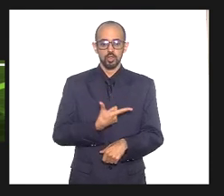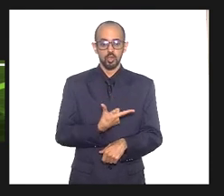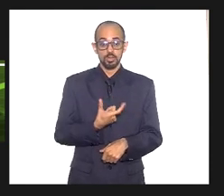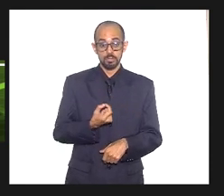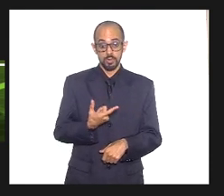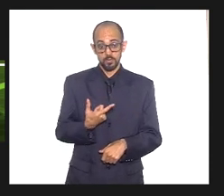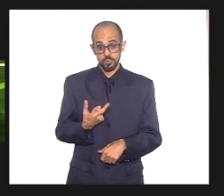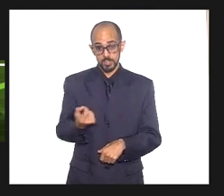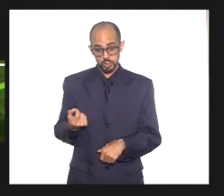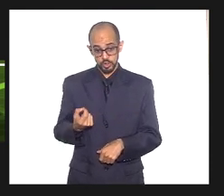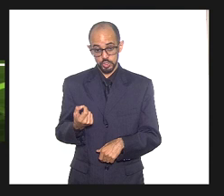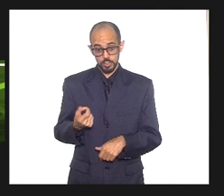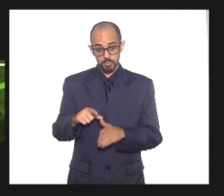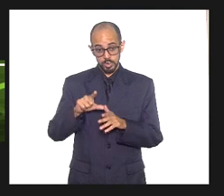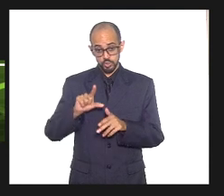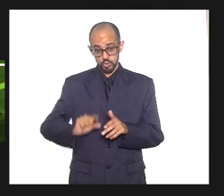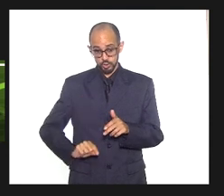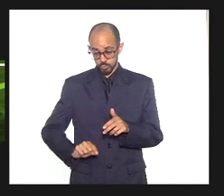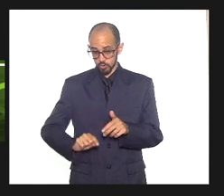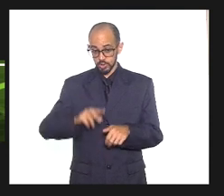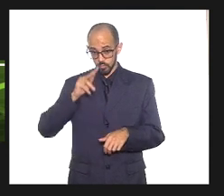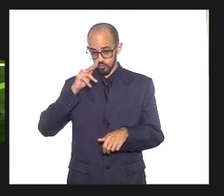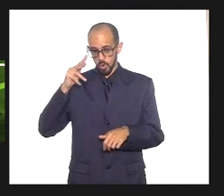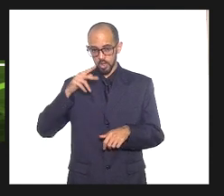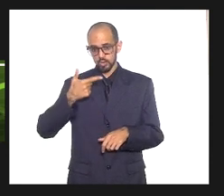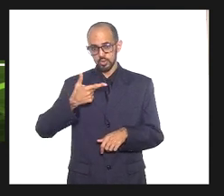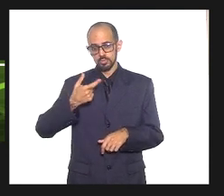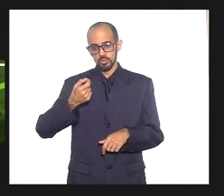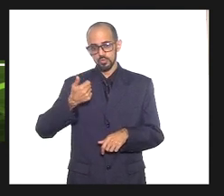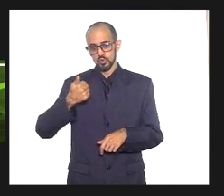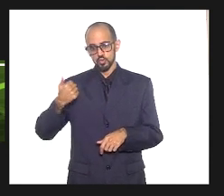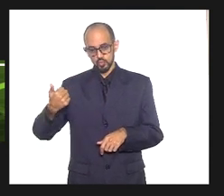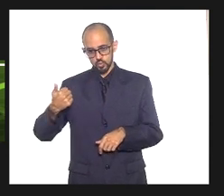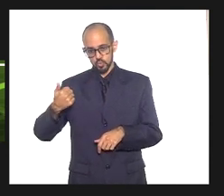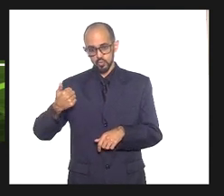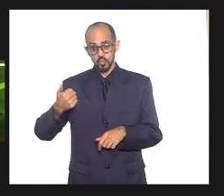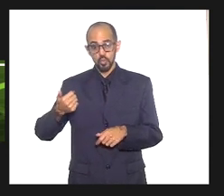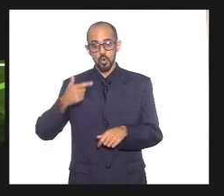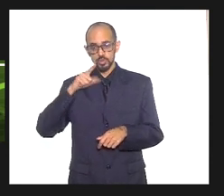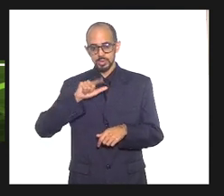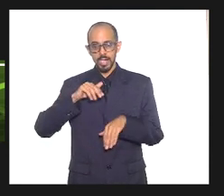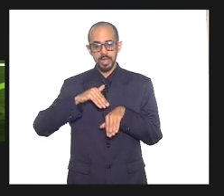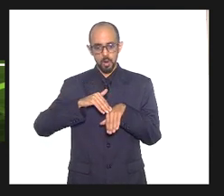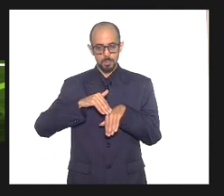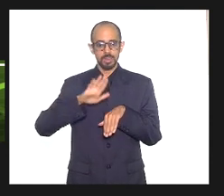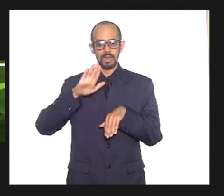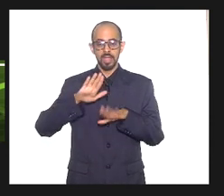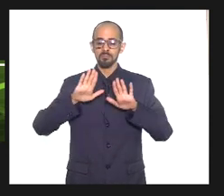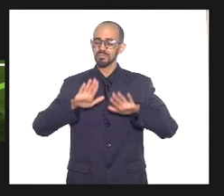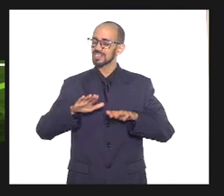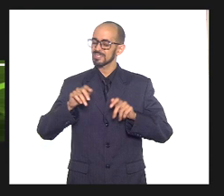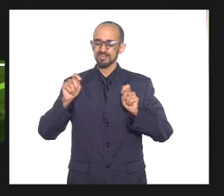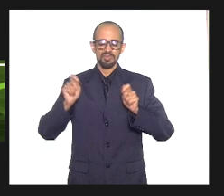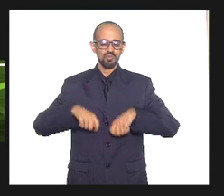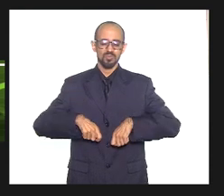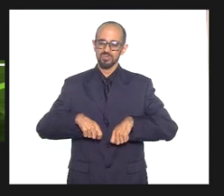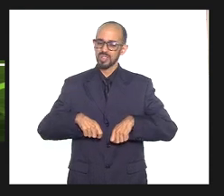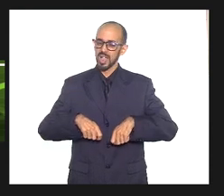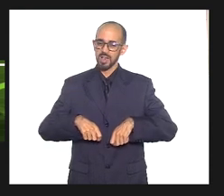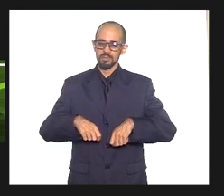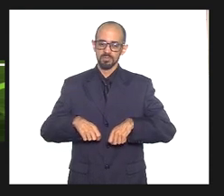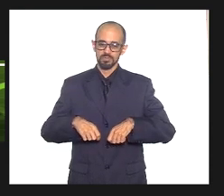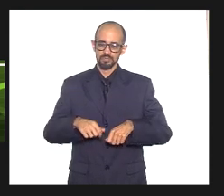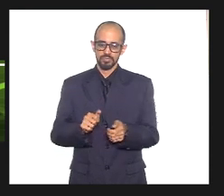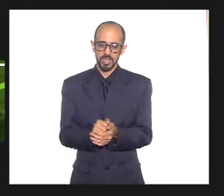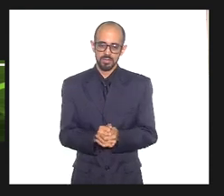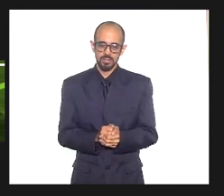queda acentuada, depois se recupera um pouco no segundo semestre, mas ainda assim insuficiente. Então, no